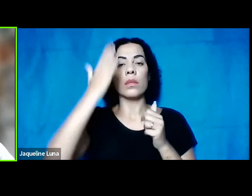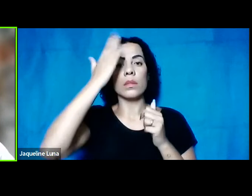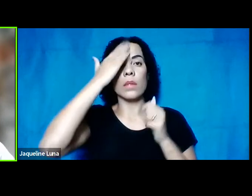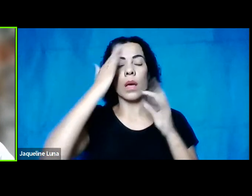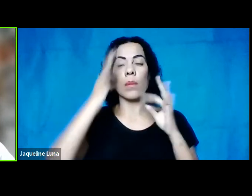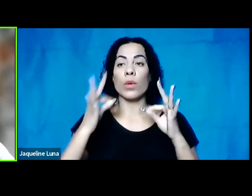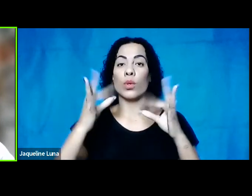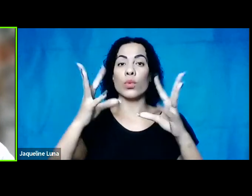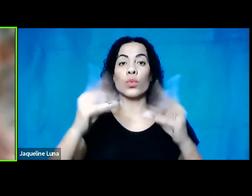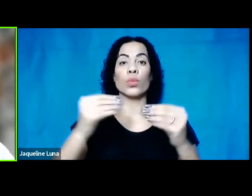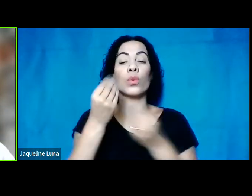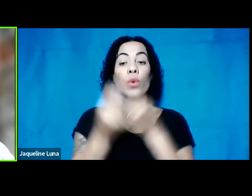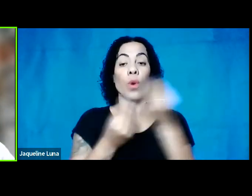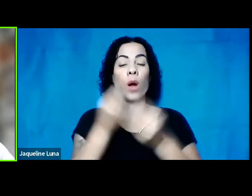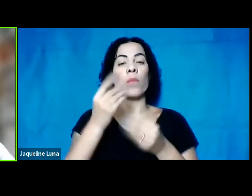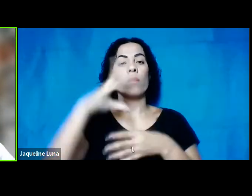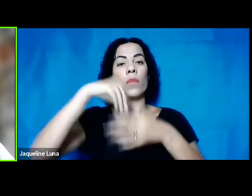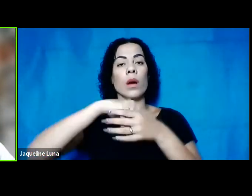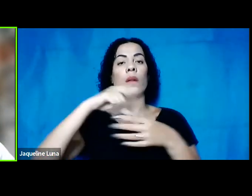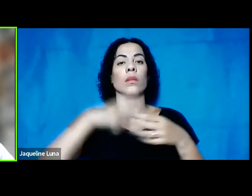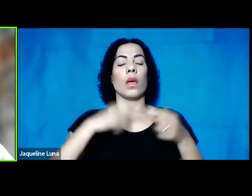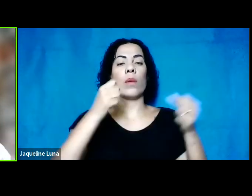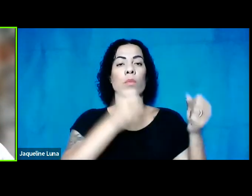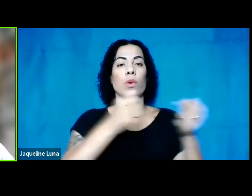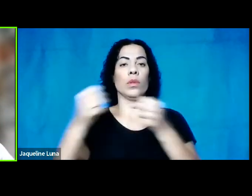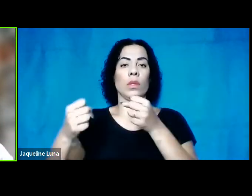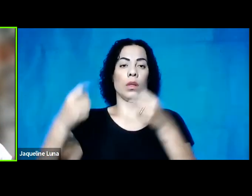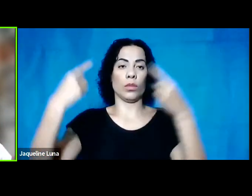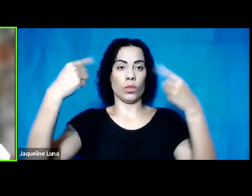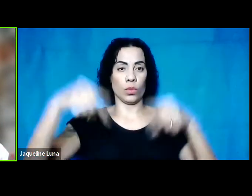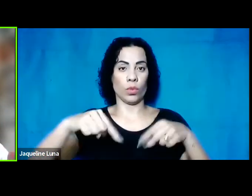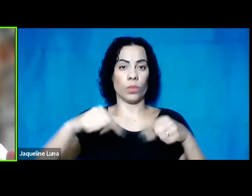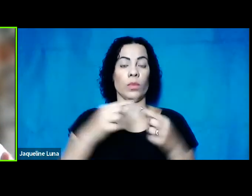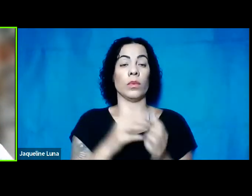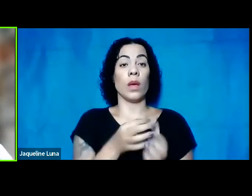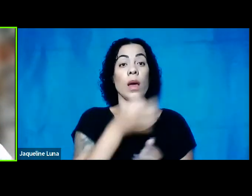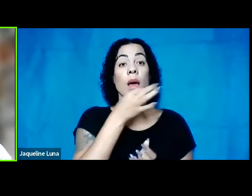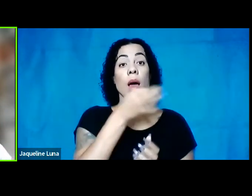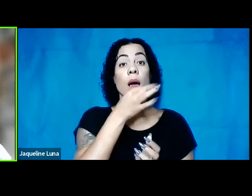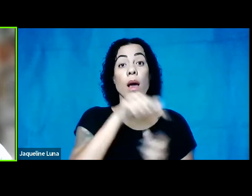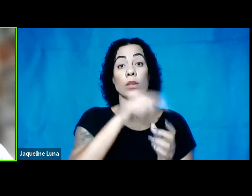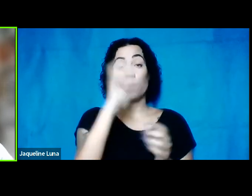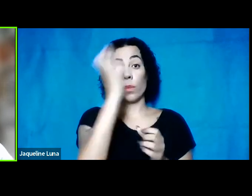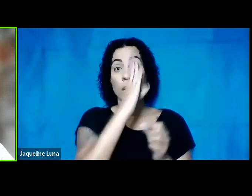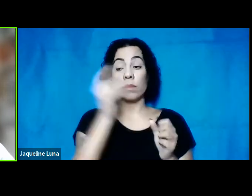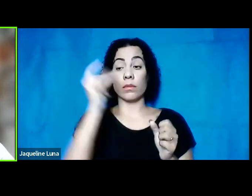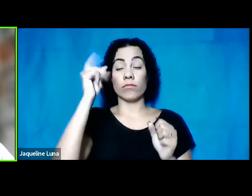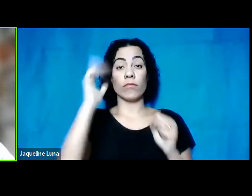disputas de poder. Rádios comunitárias no Brasil foram colonizadas, né?